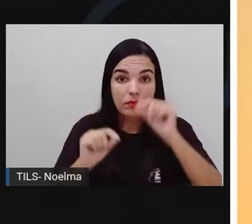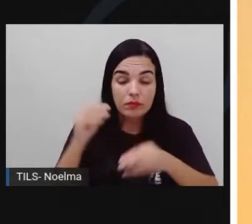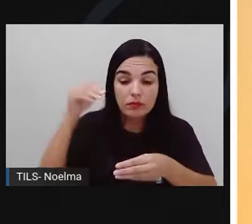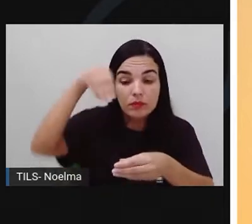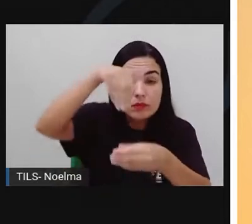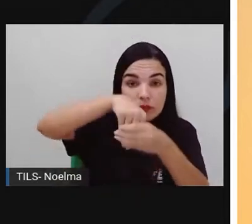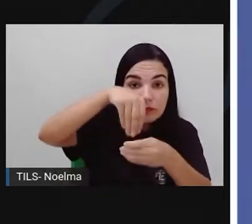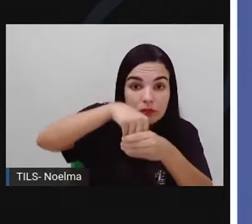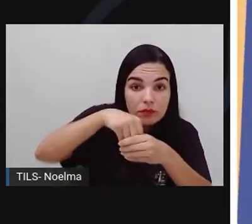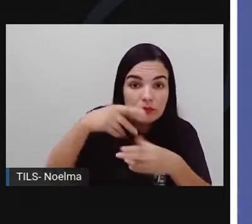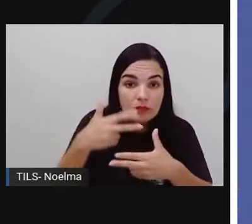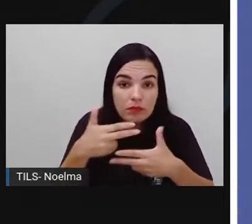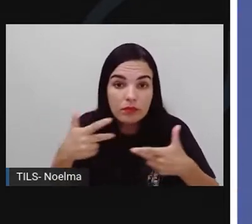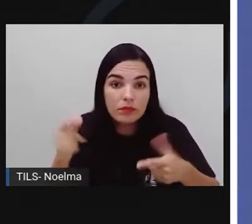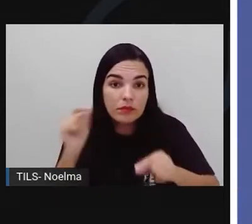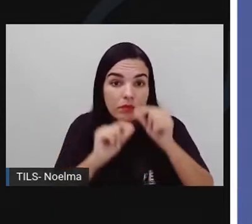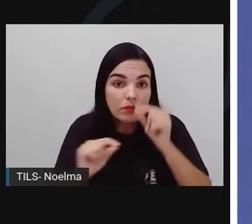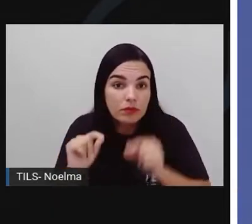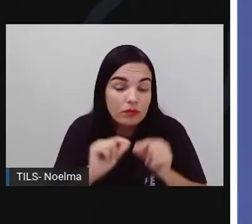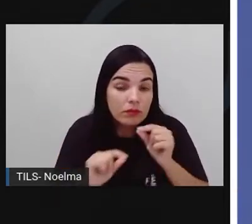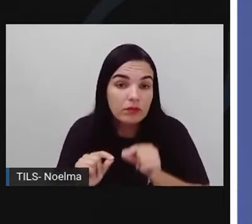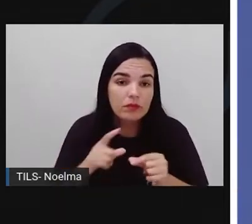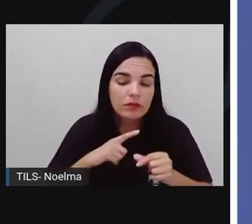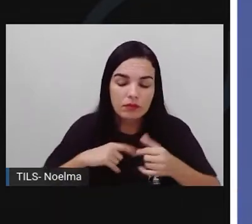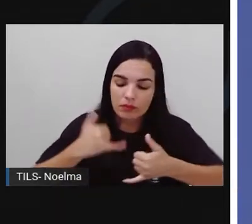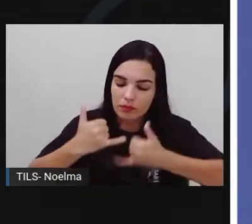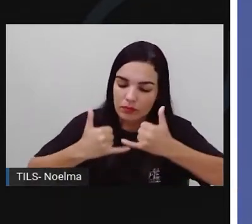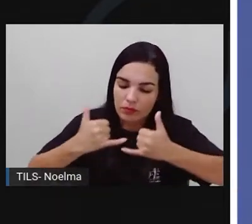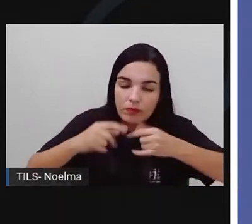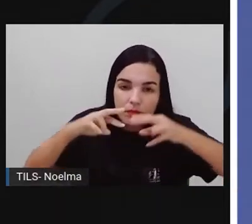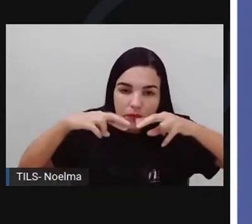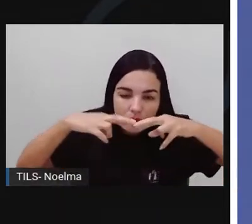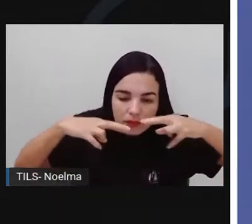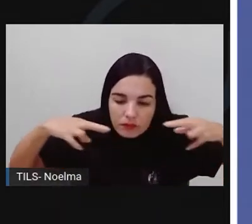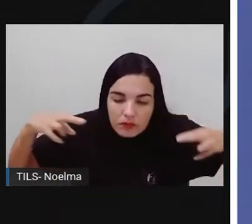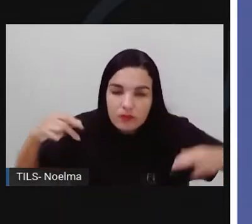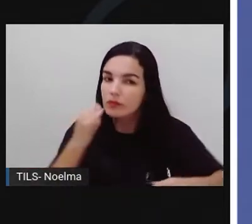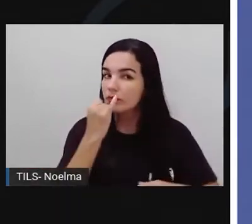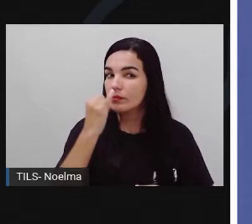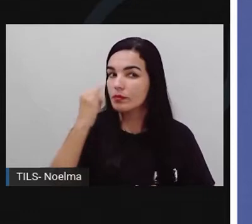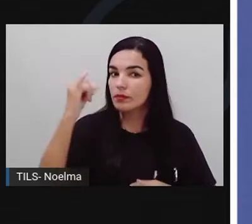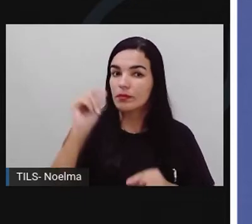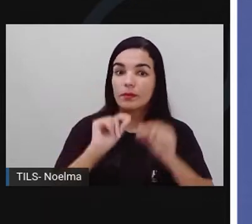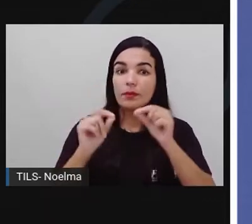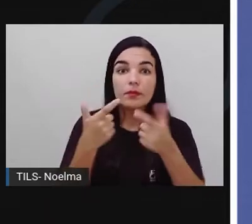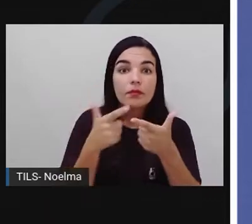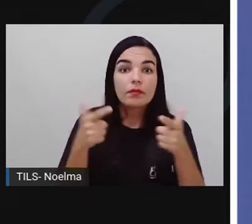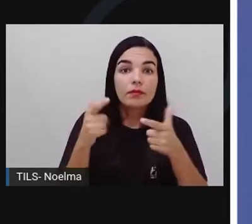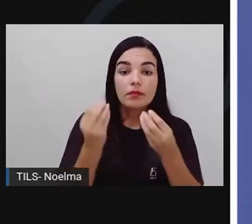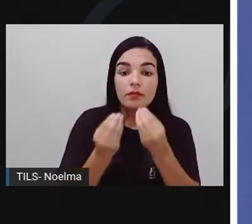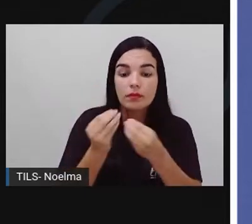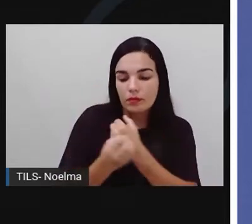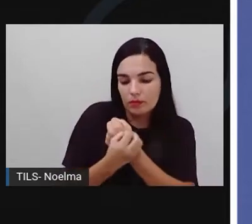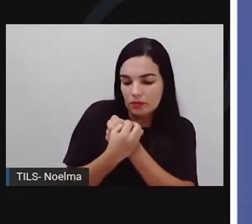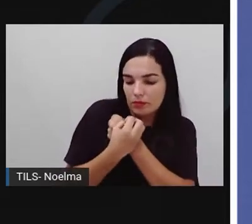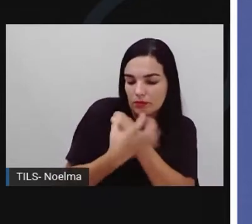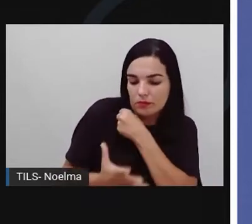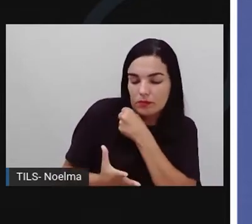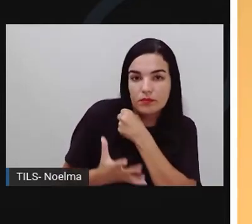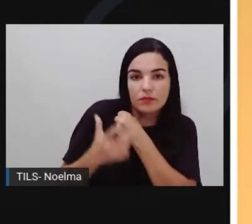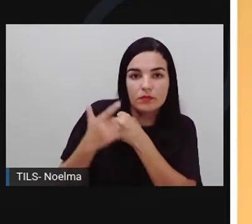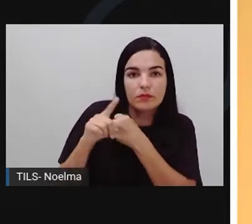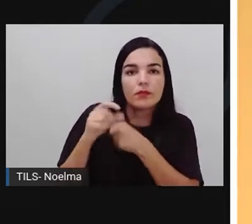bom condutor, por onde circula a eletricidade, e por fora um material que não conduz a eletricidade, que é a parte